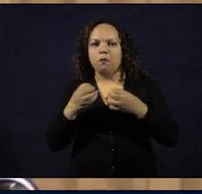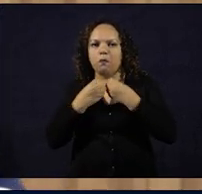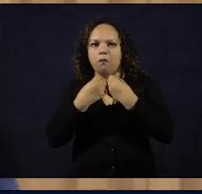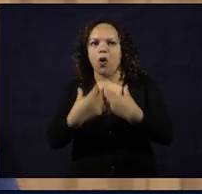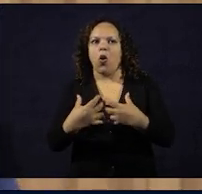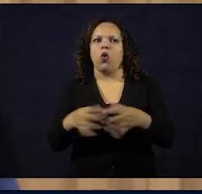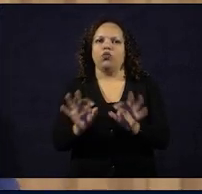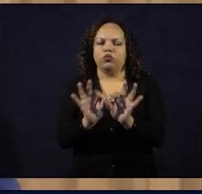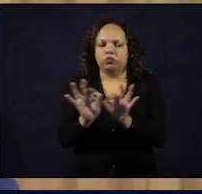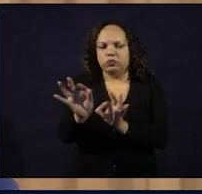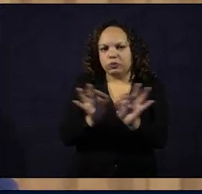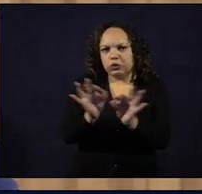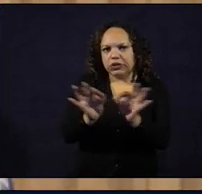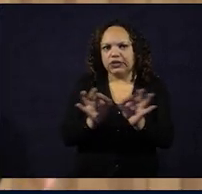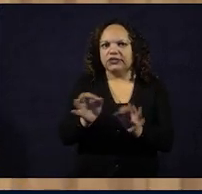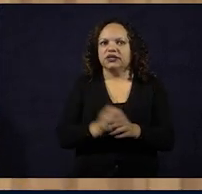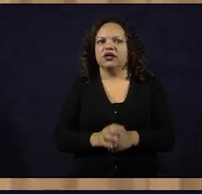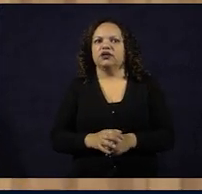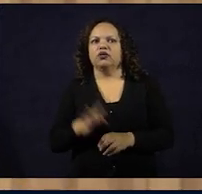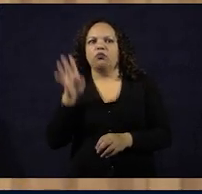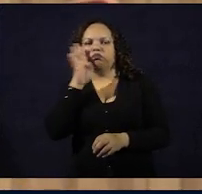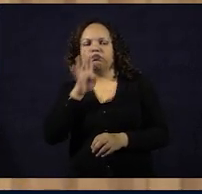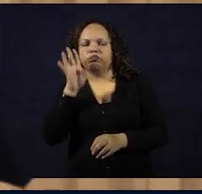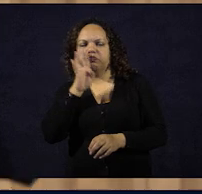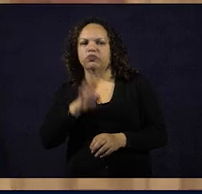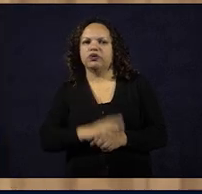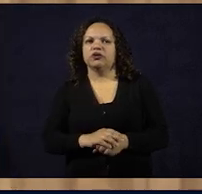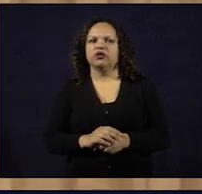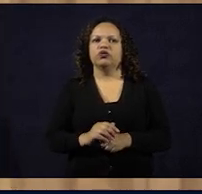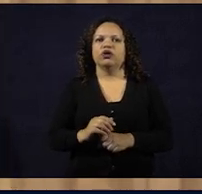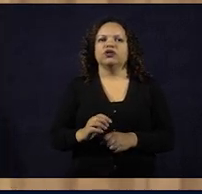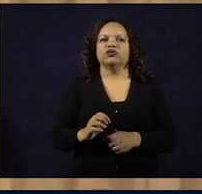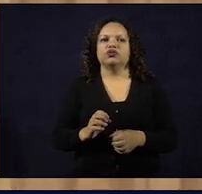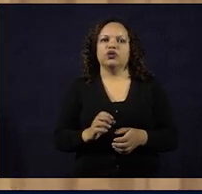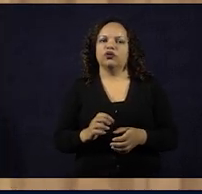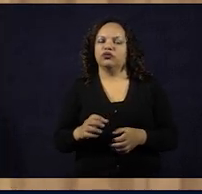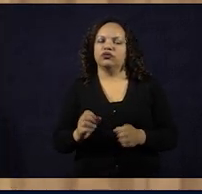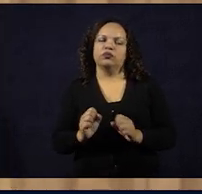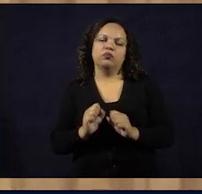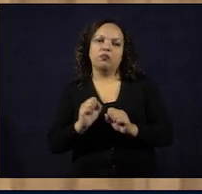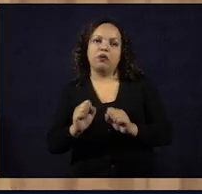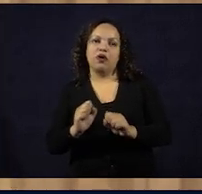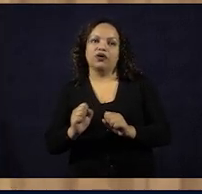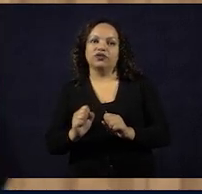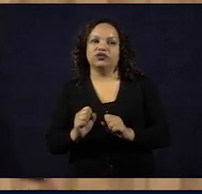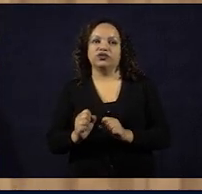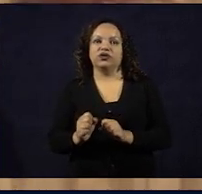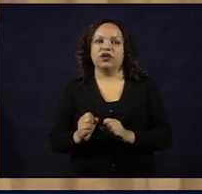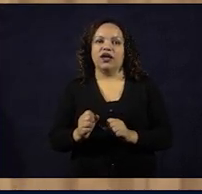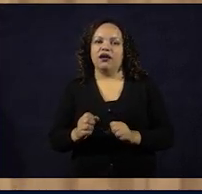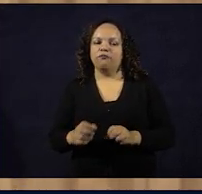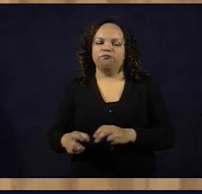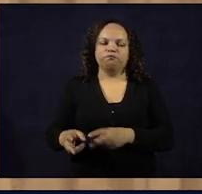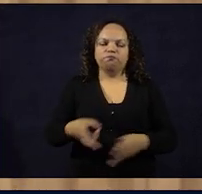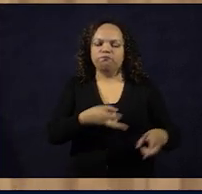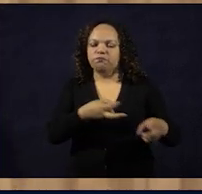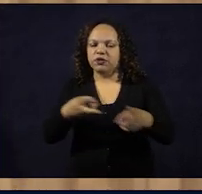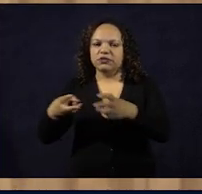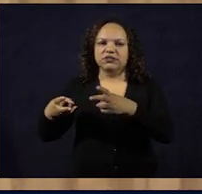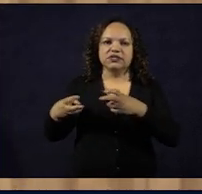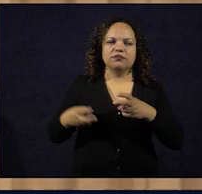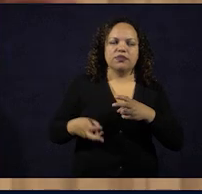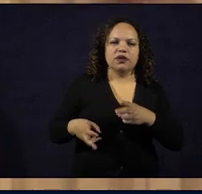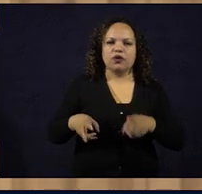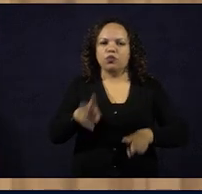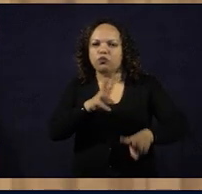relevante é super legal então acho que tem vários não é só o mercado de ect né você começa acaba falando com vários outros